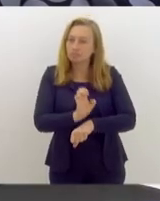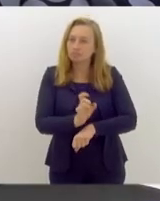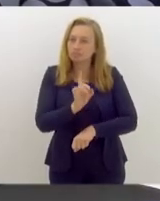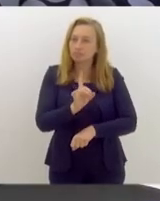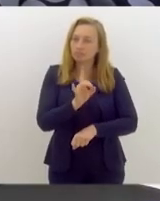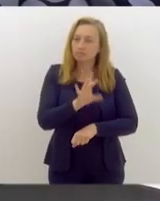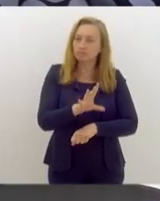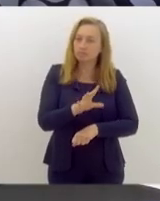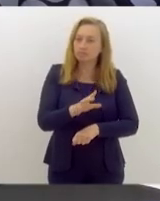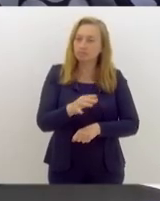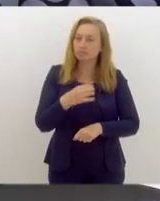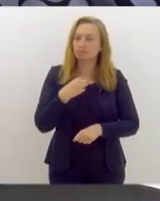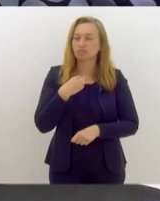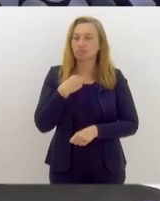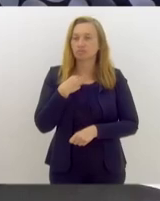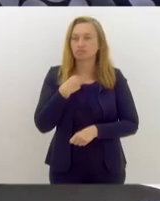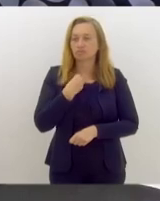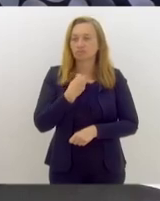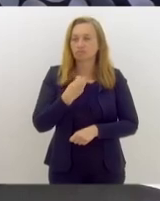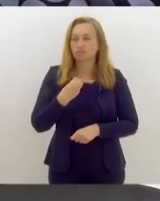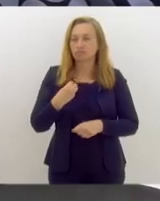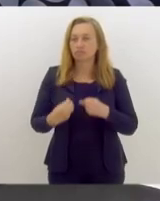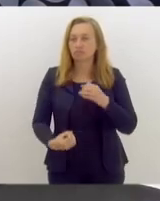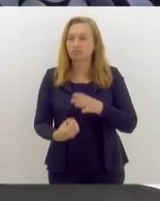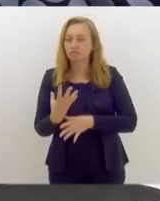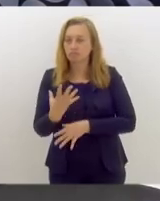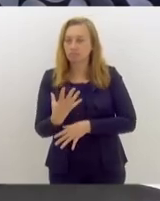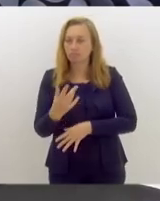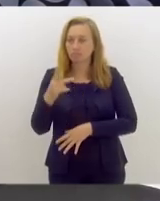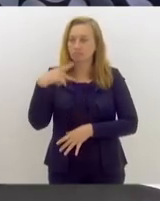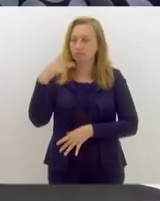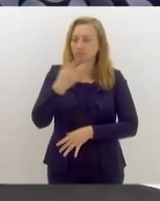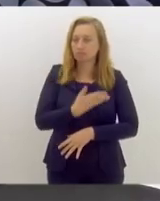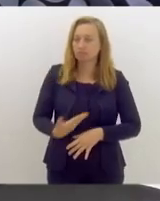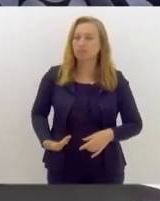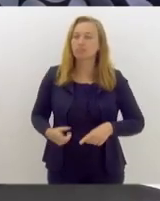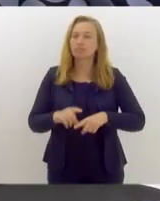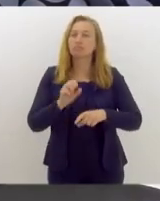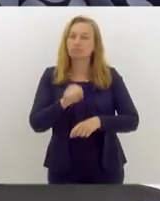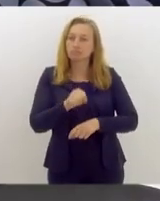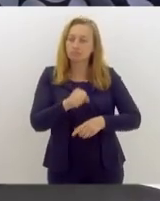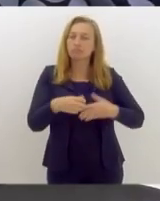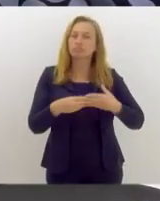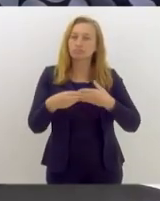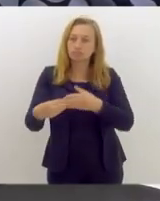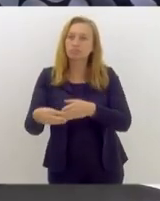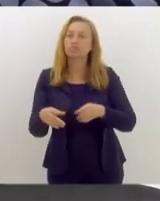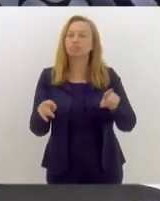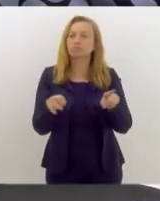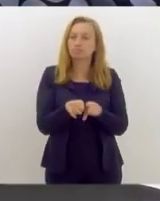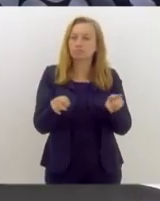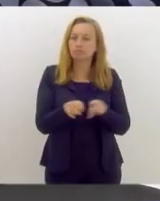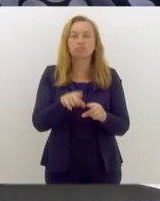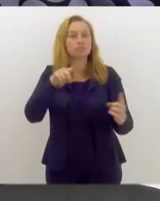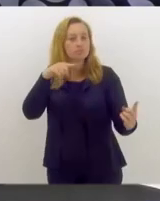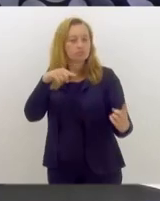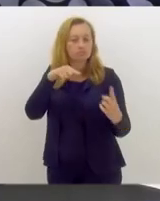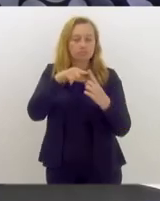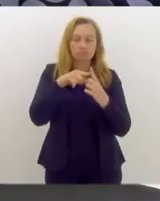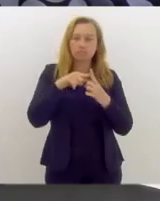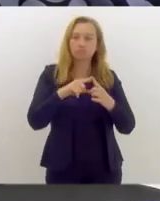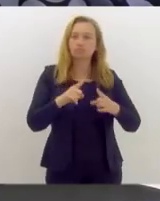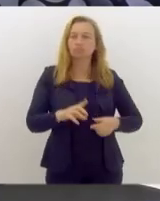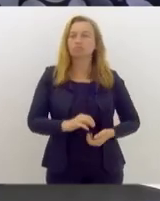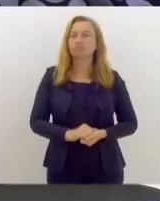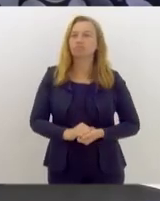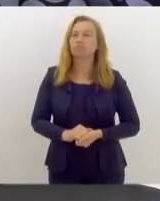uma rede, é coordenar as políticas públicas de educação no Estado do Rio de Janeiro com o objetivo de